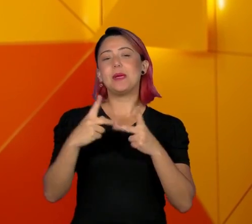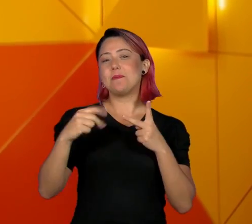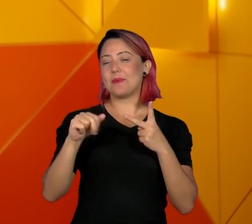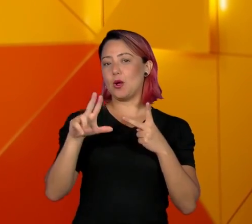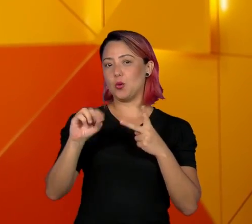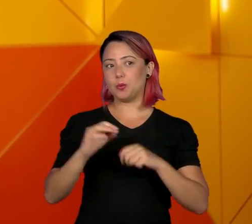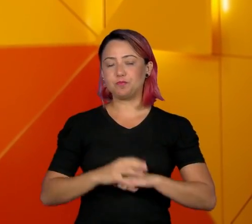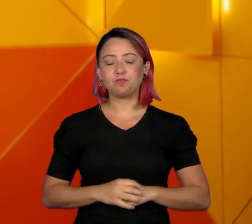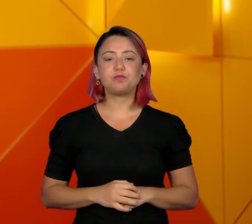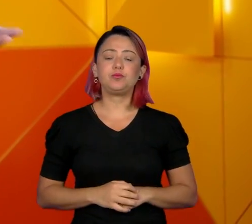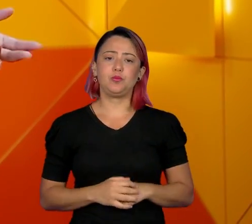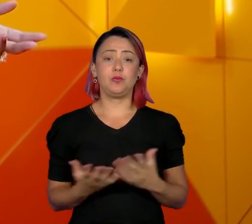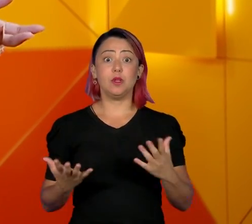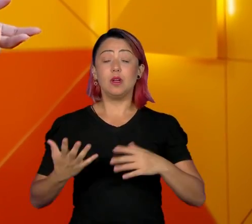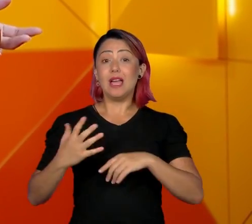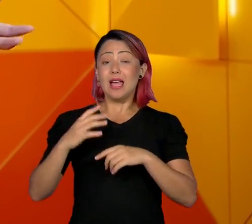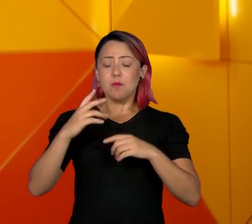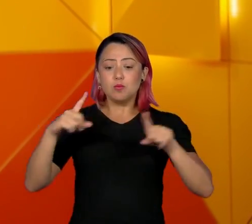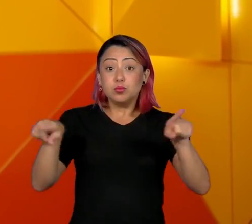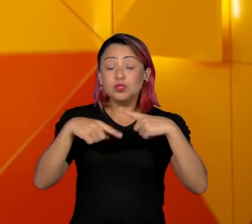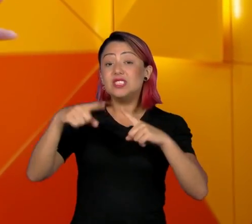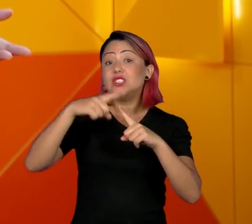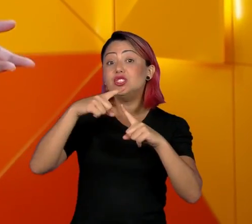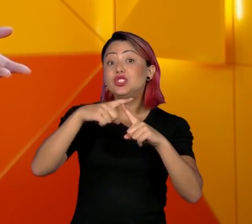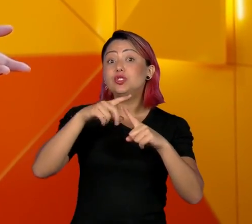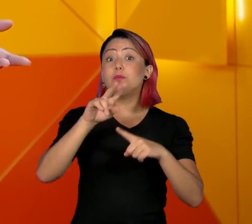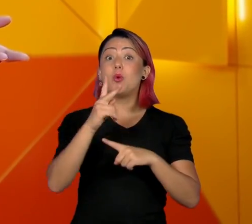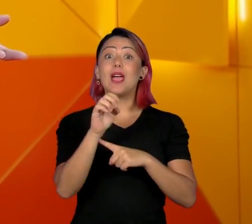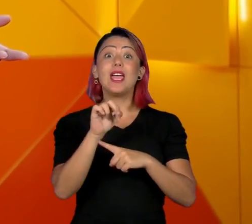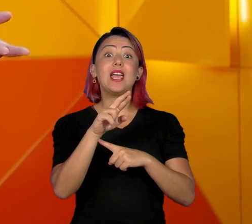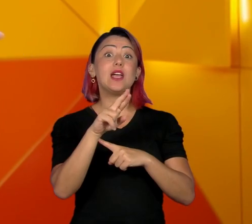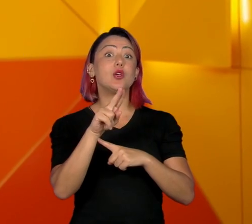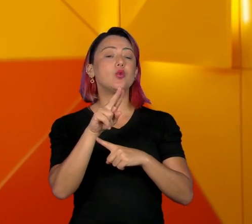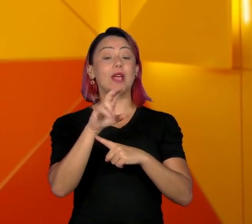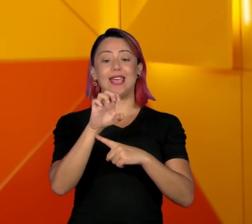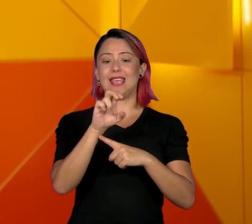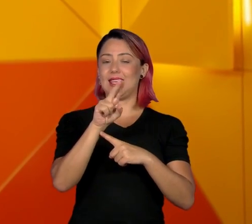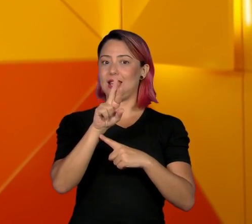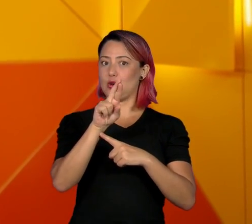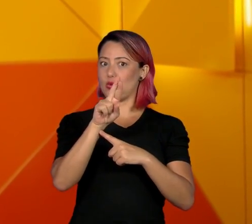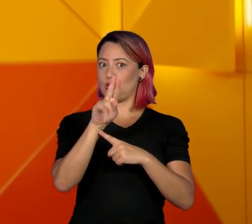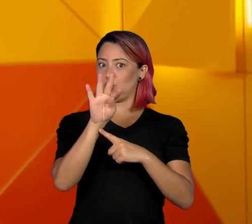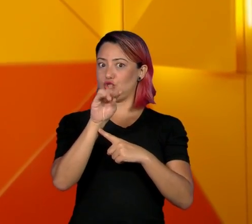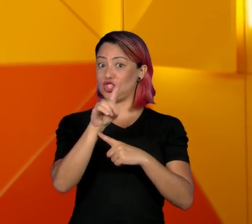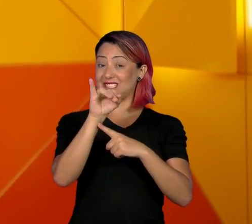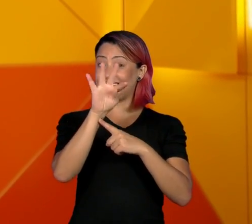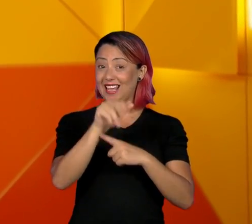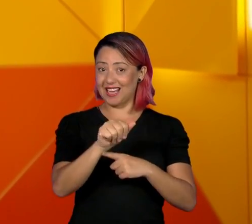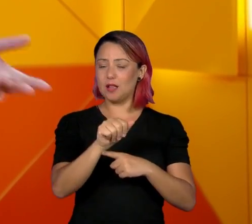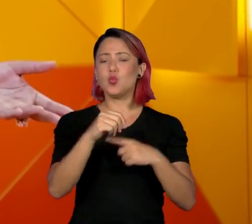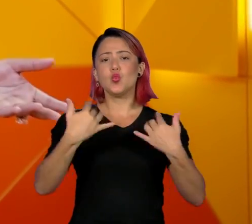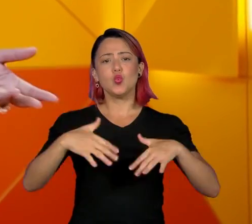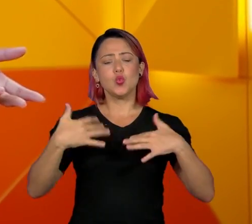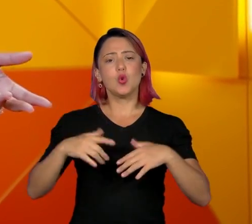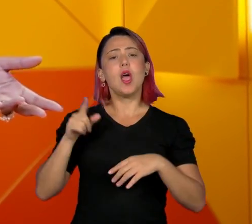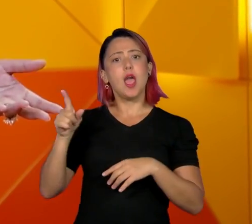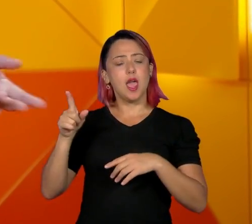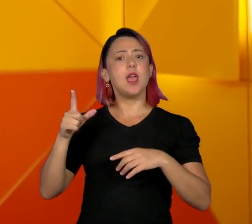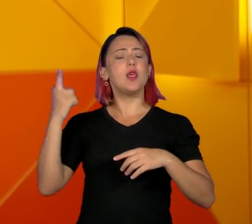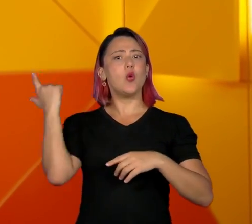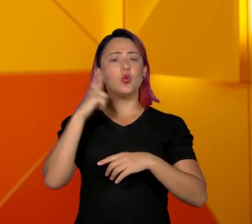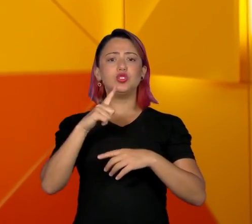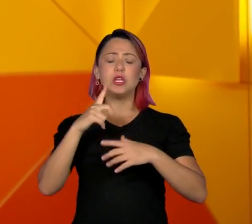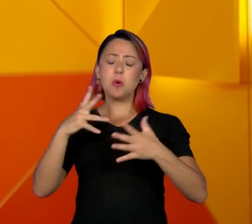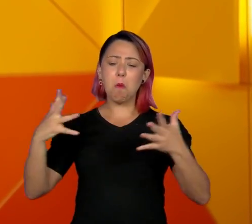na música erudita não é tarefa fácil para jovens negros. O saxofonista Samuel Alves furou essa bolha, gente,